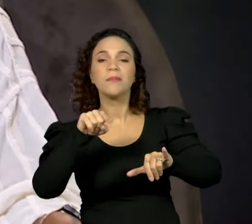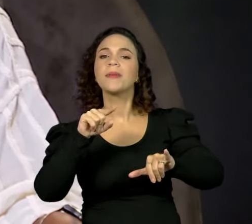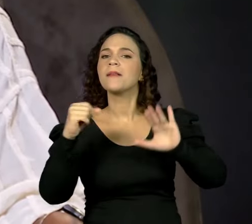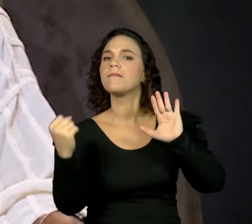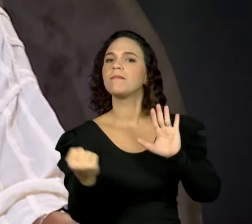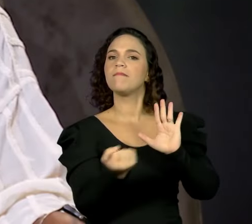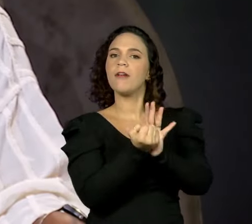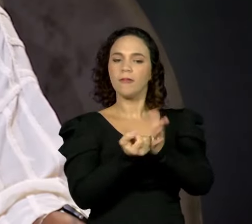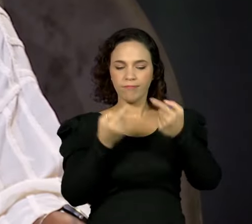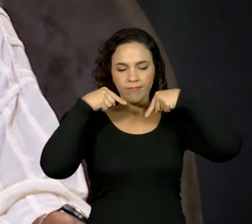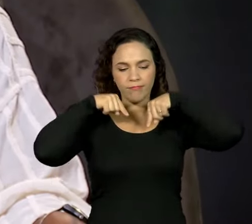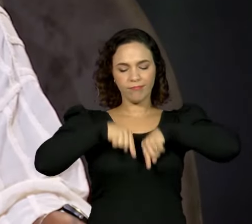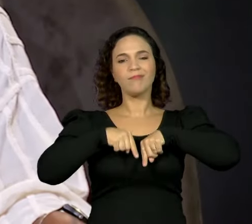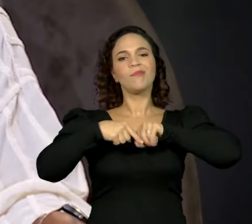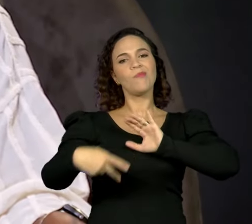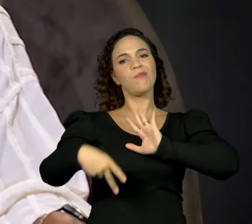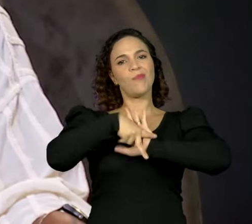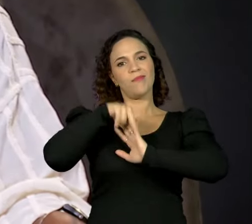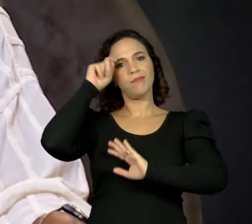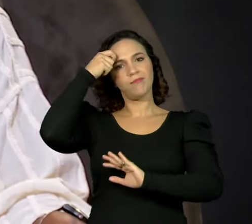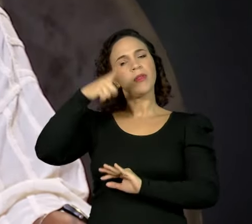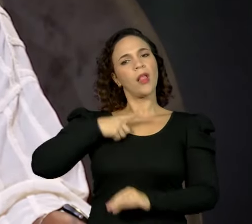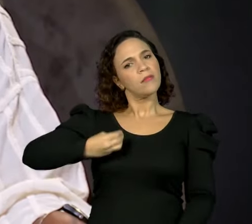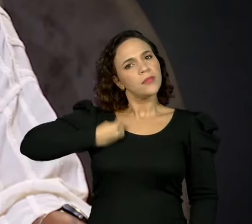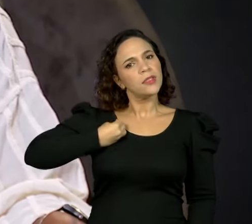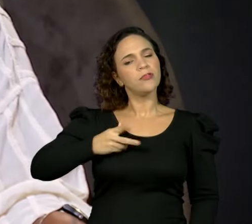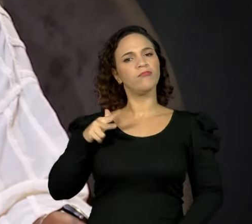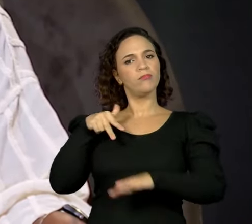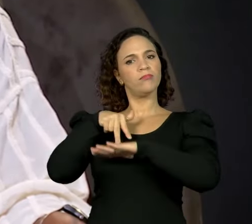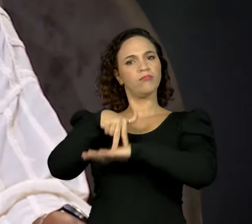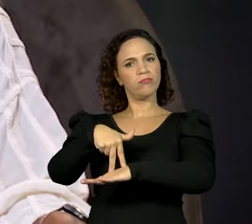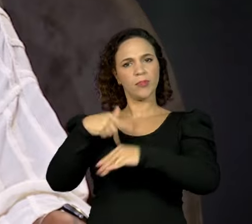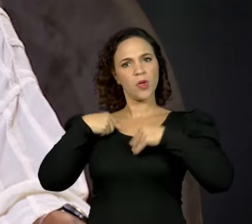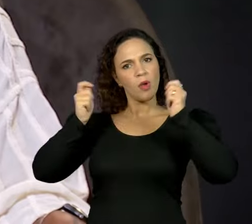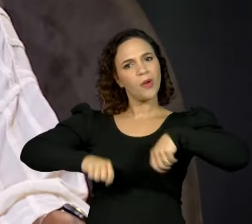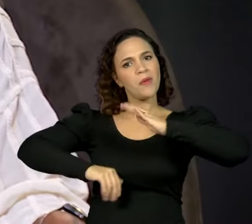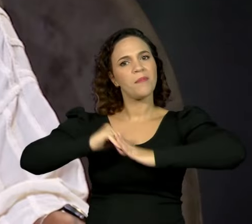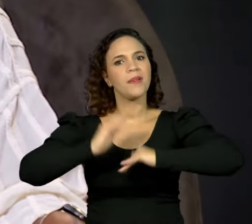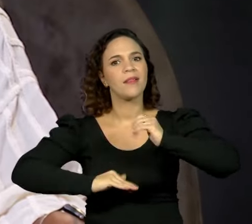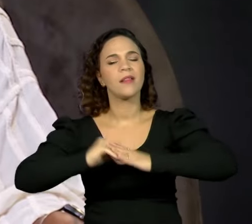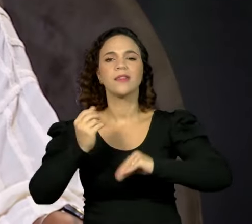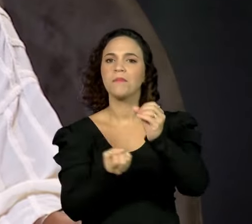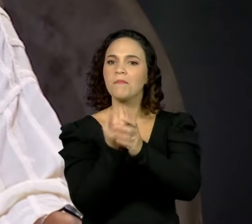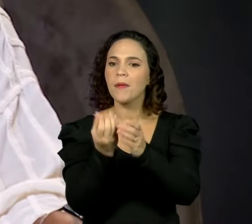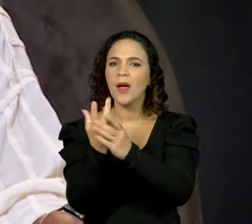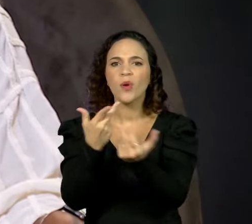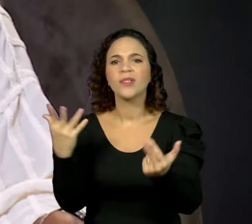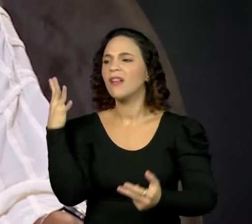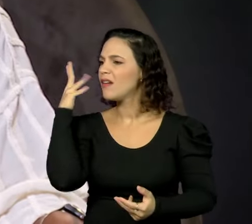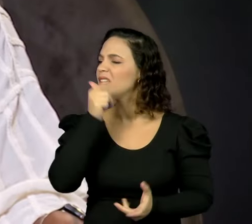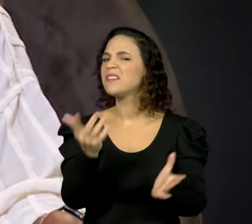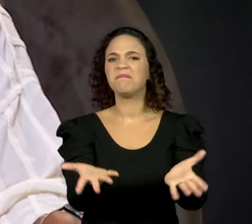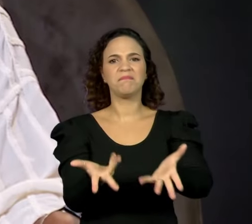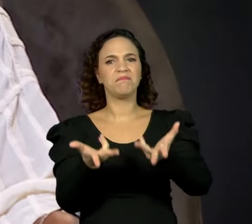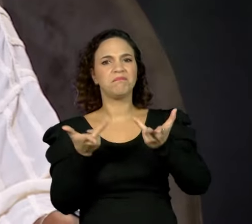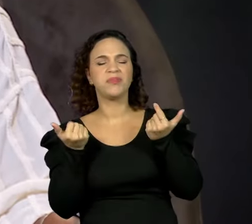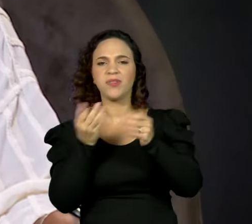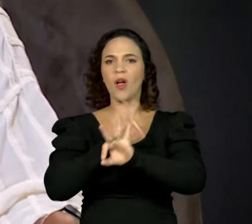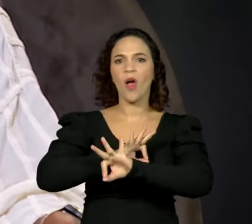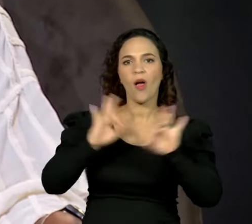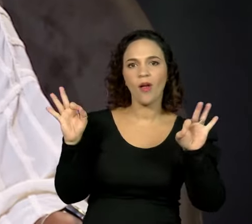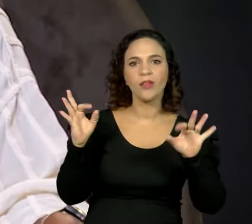essa subjetividade e falar, olha, nós existimos, nós somos competentes e produzimos coisas lindas, maravilhosas,